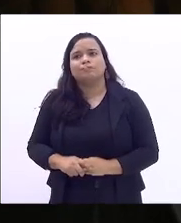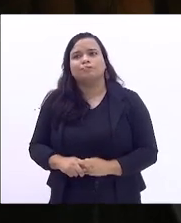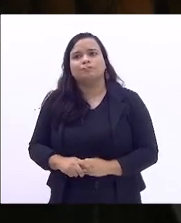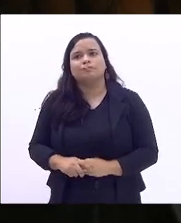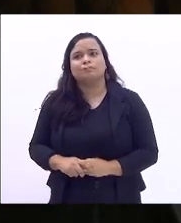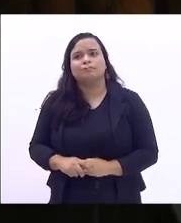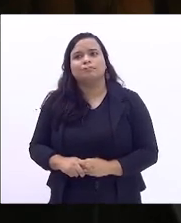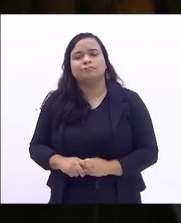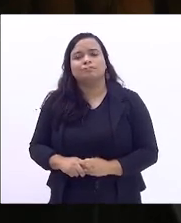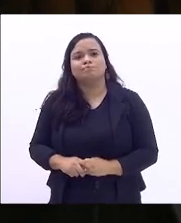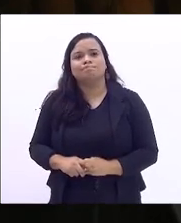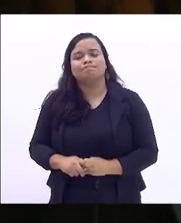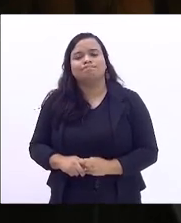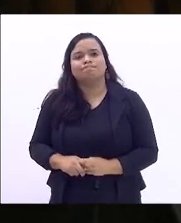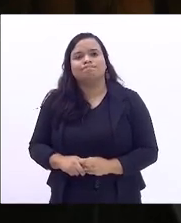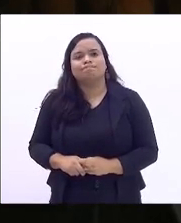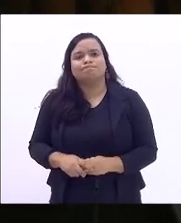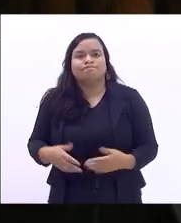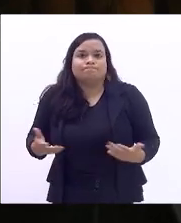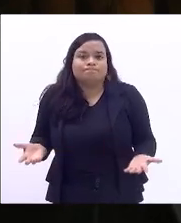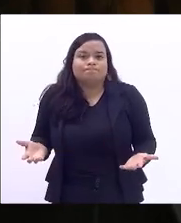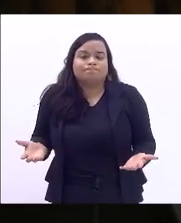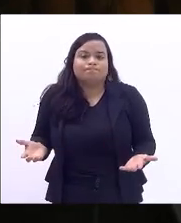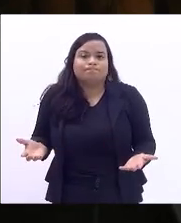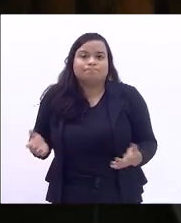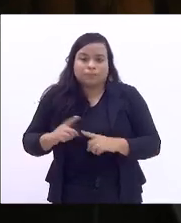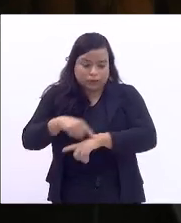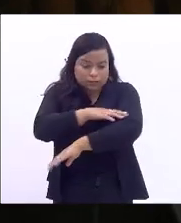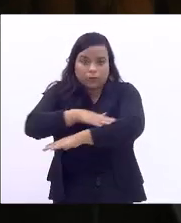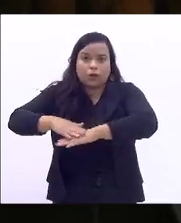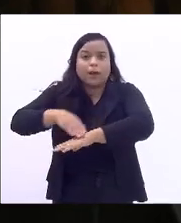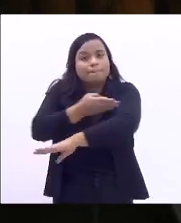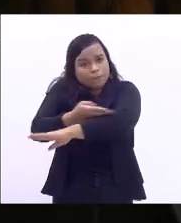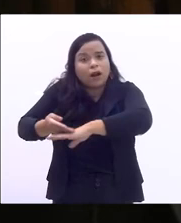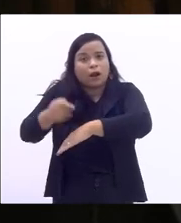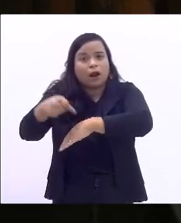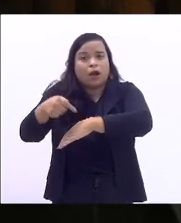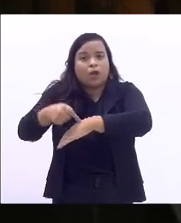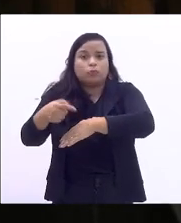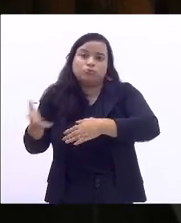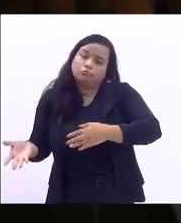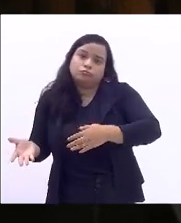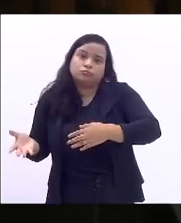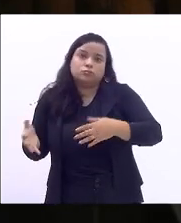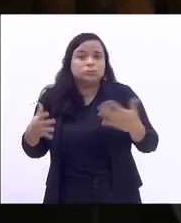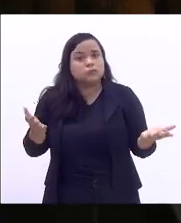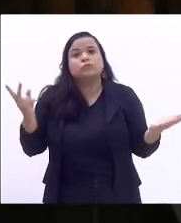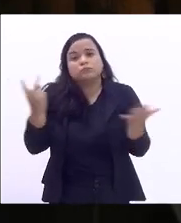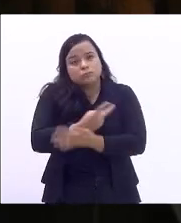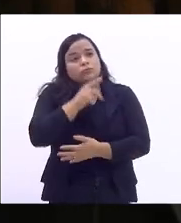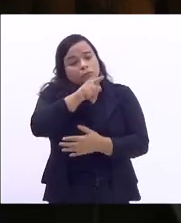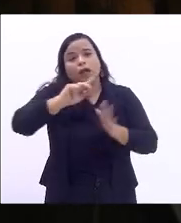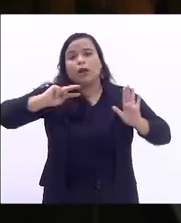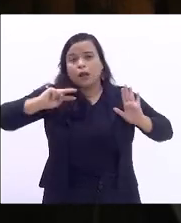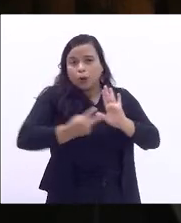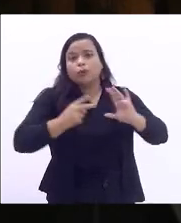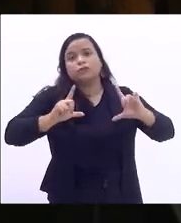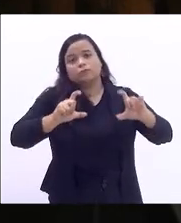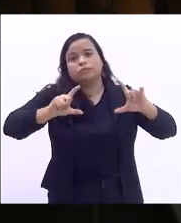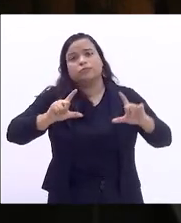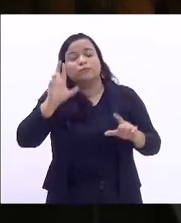discussão intelectual mas Branco cor da pele branca no entanto sujeito a esse tipo de reconhecimento